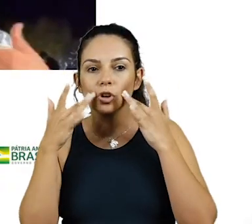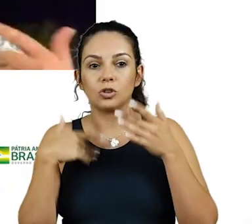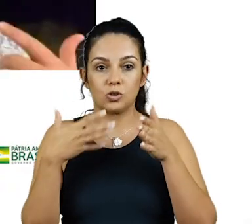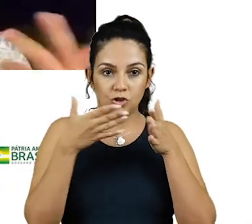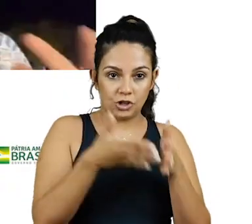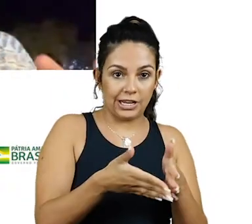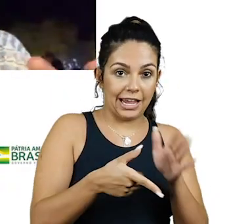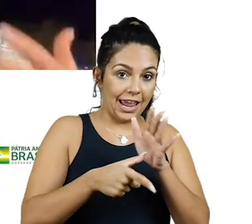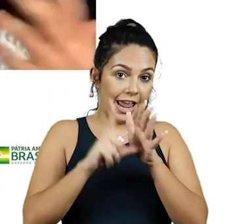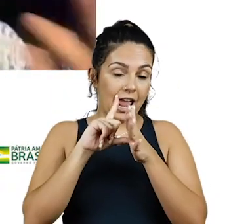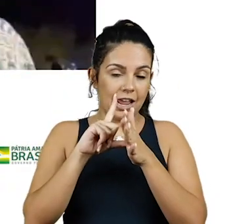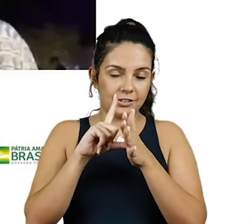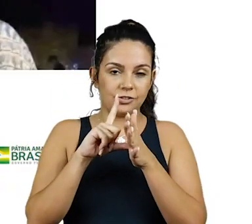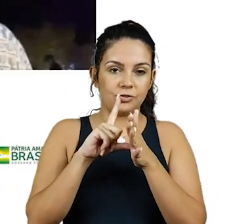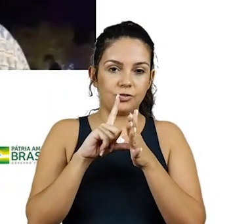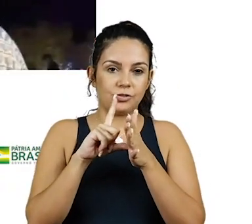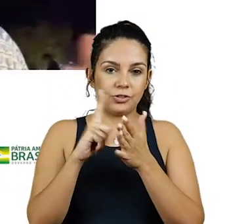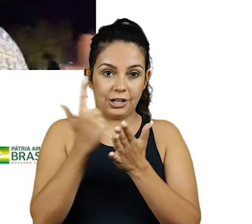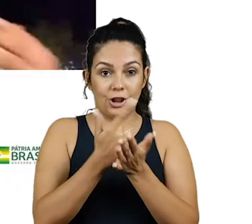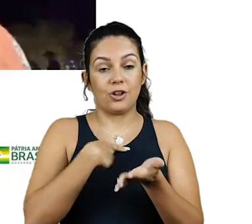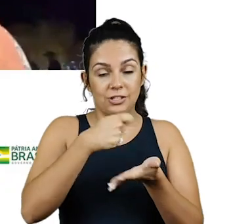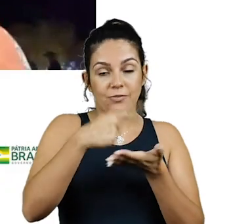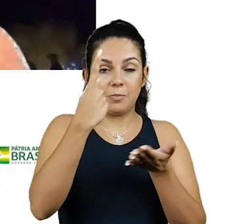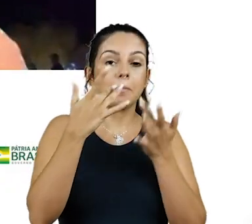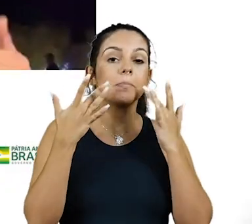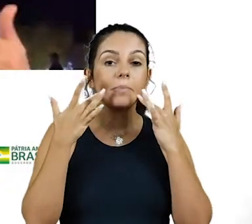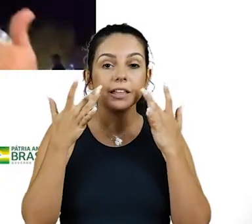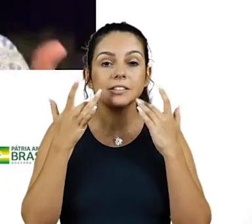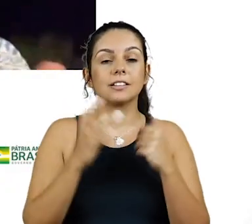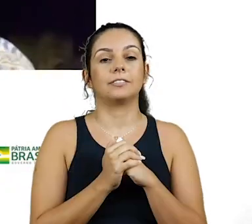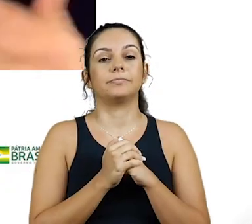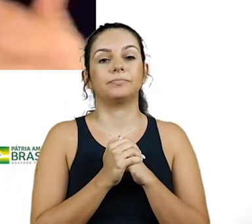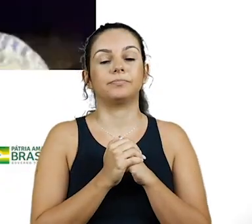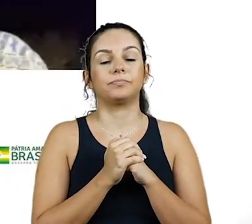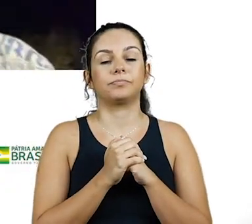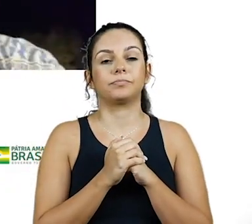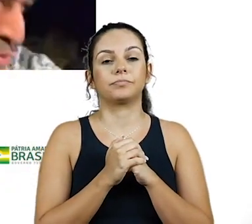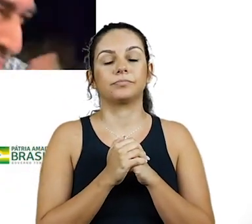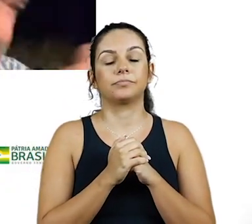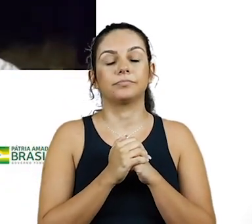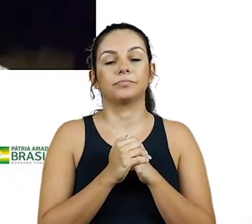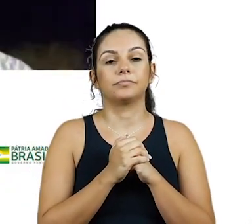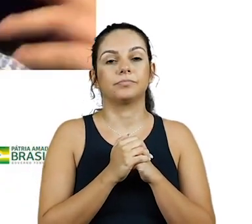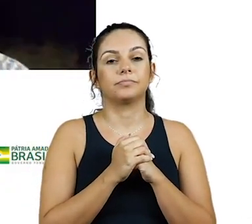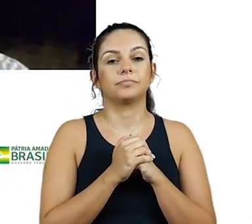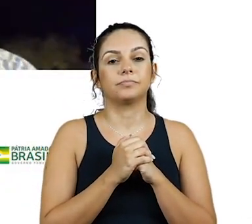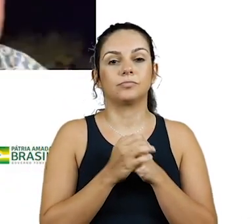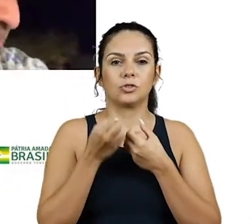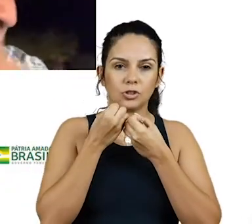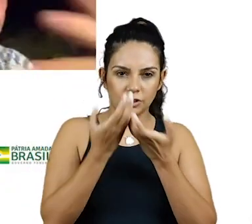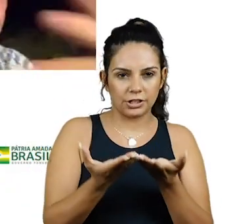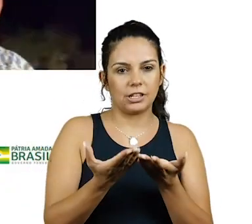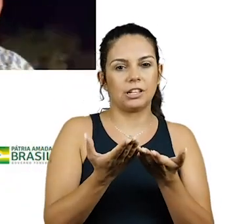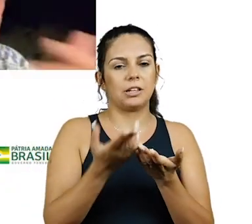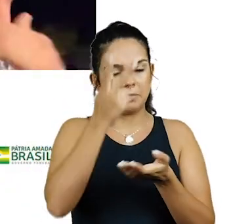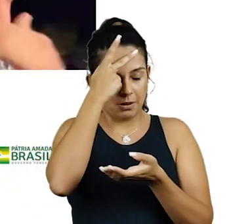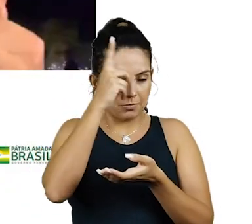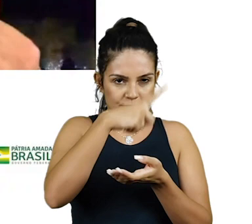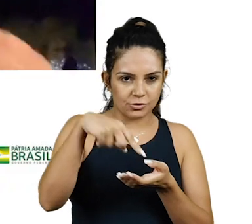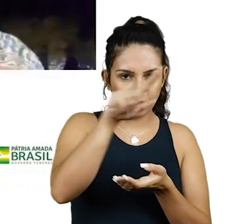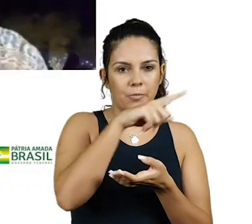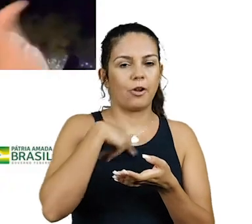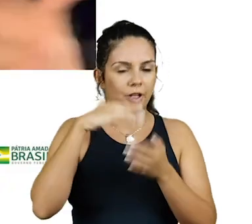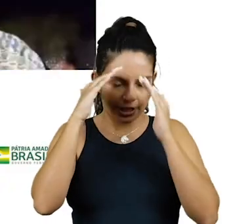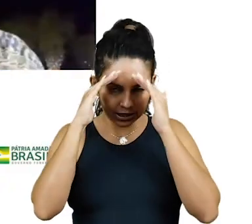cheguei, antes do livro de contos, eu escrevi uma peça. E eu gosto... eu dei para atores, dei para pessoas que